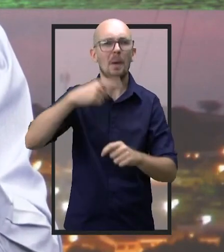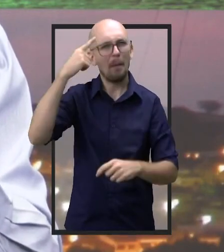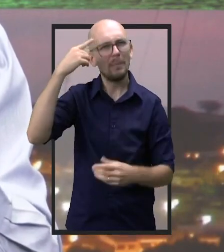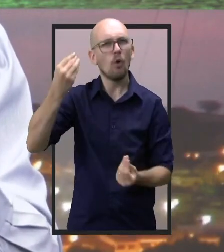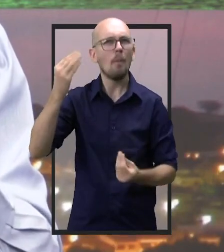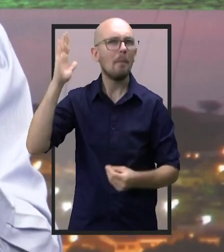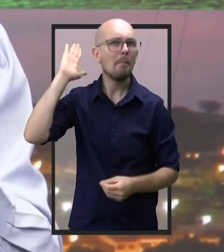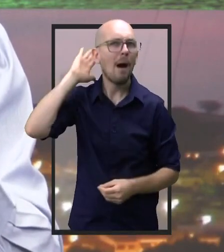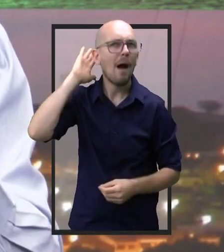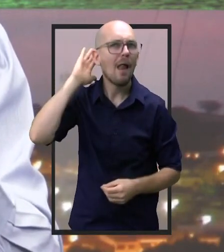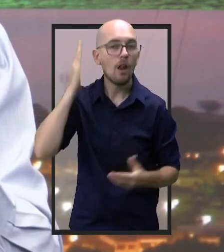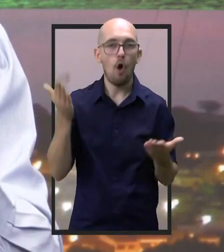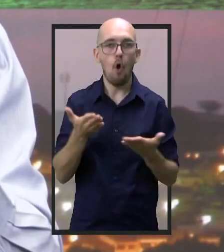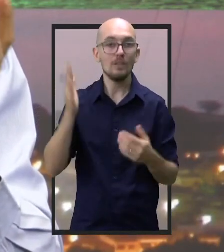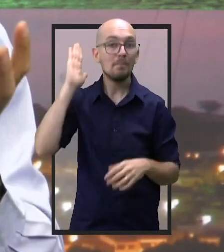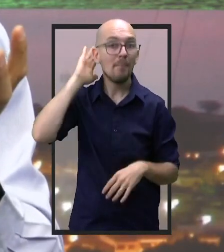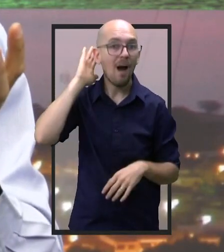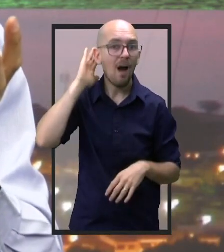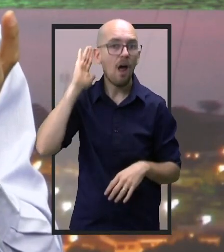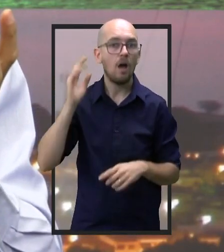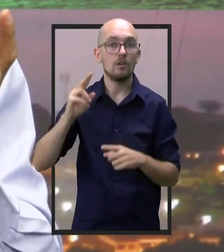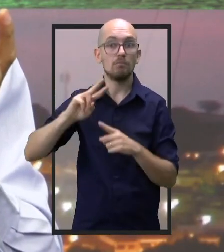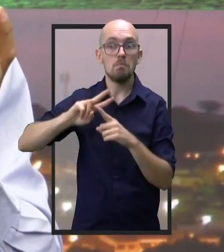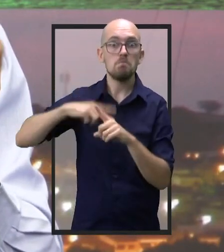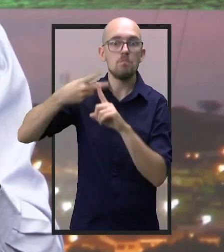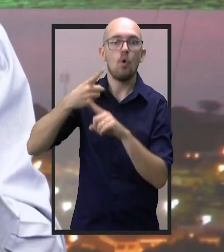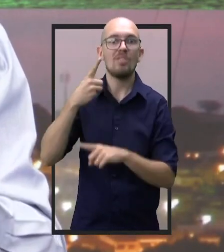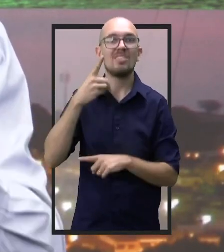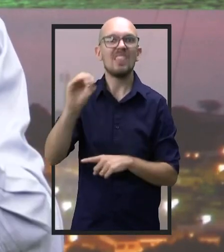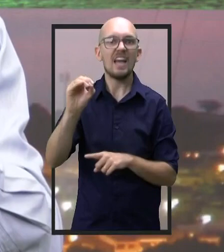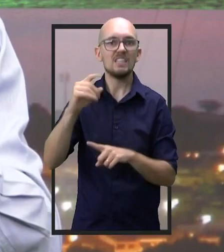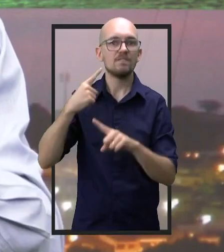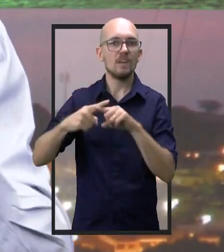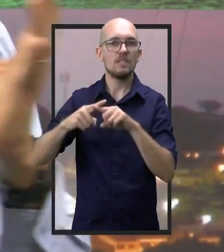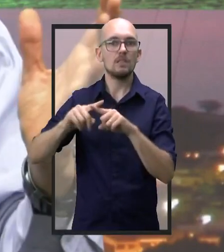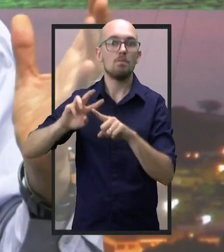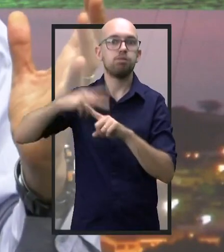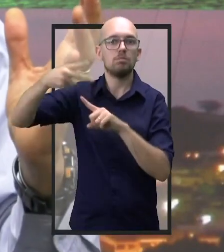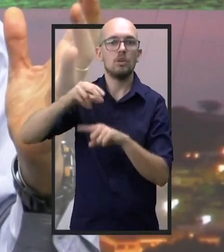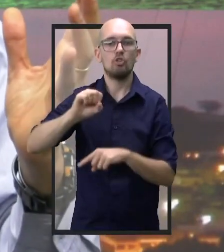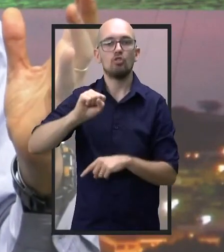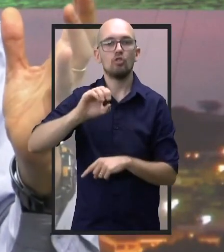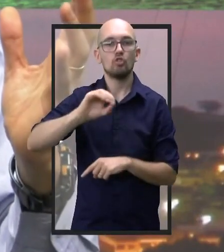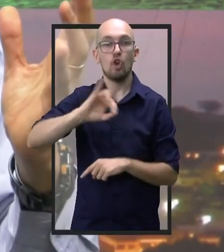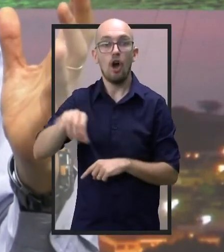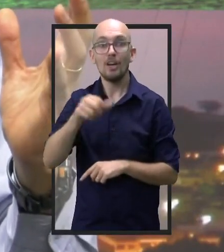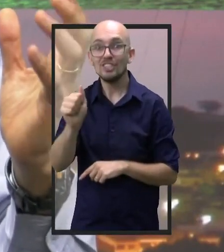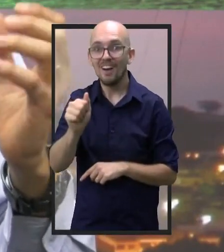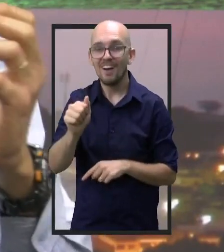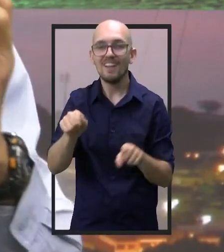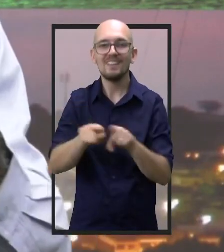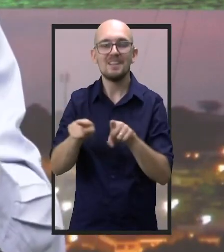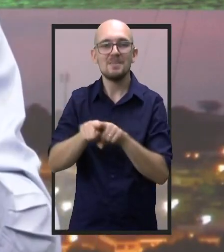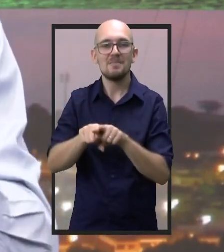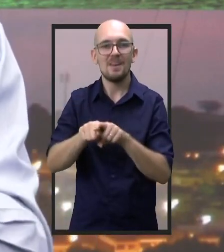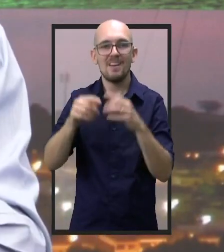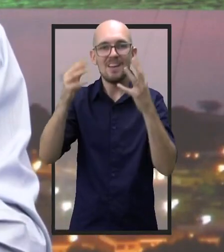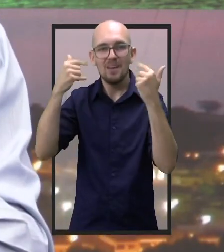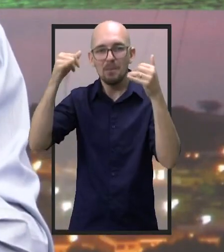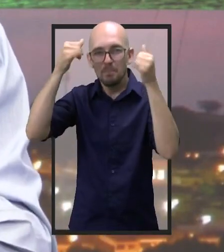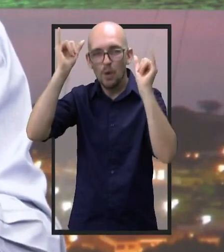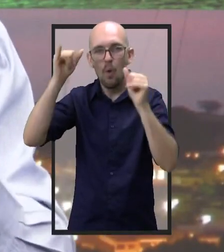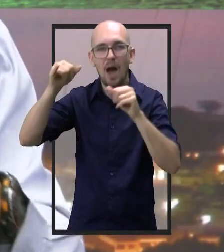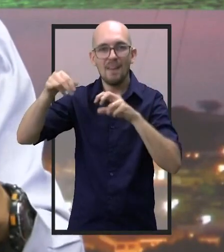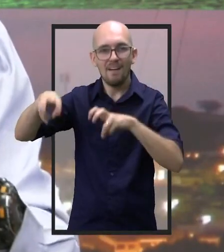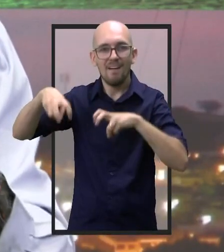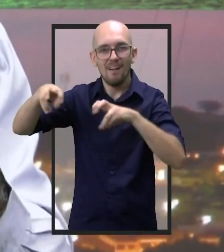Pará hoje multiplicou por 10 a produção de soja e está levando, dentro de uma pecuária extensiva que ela tem, levar um valor,